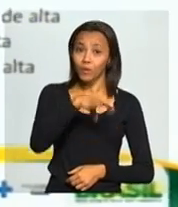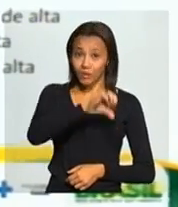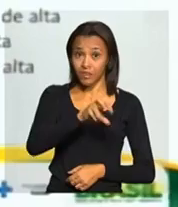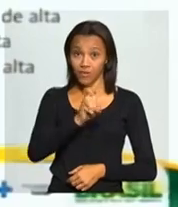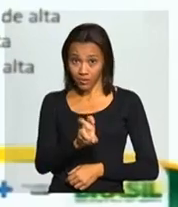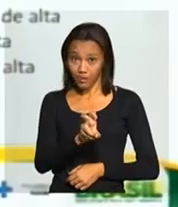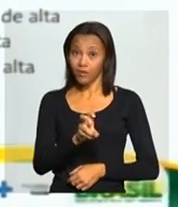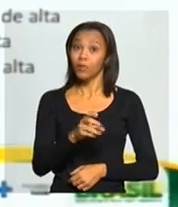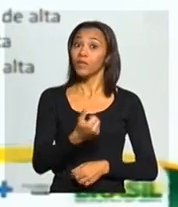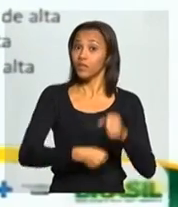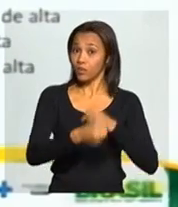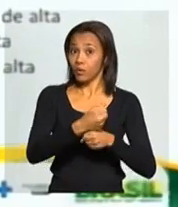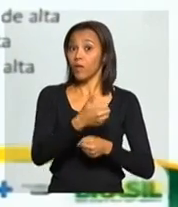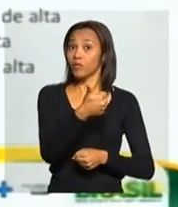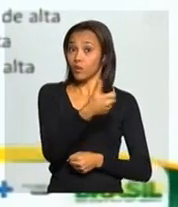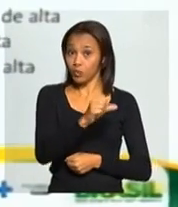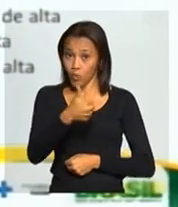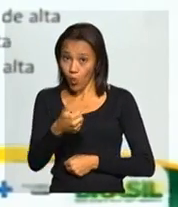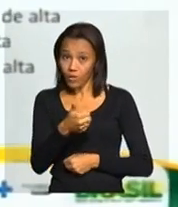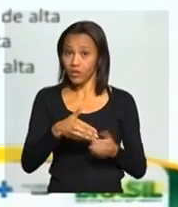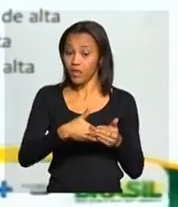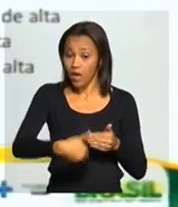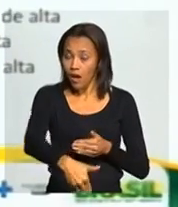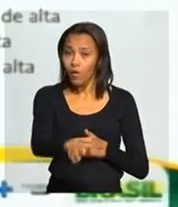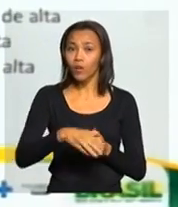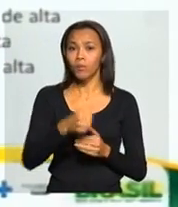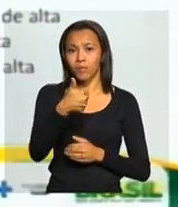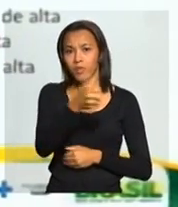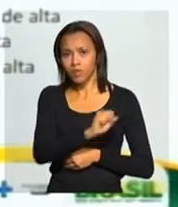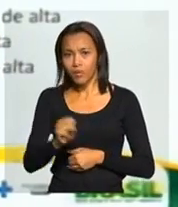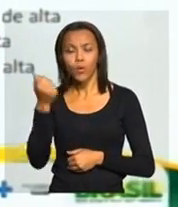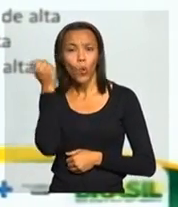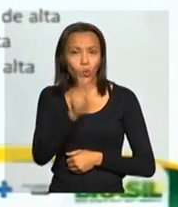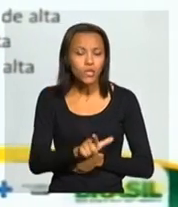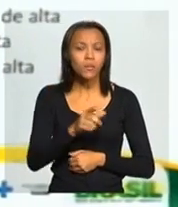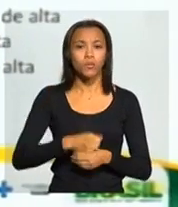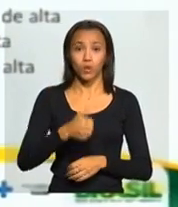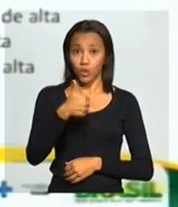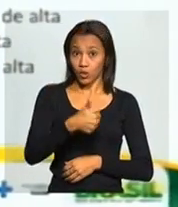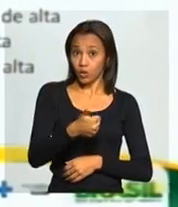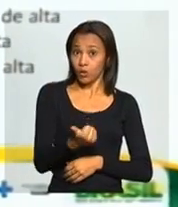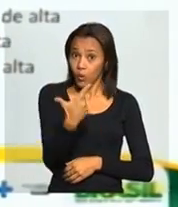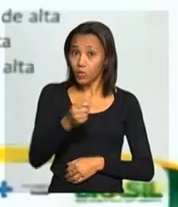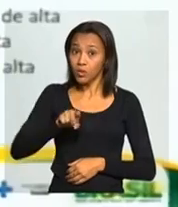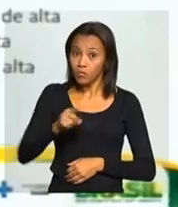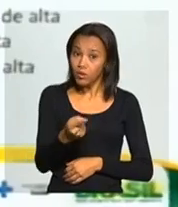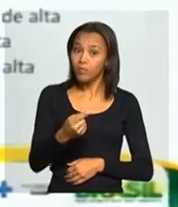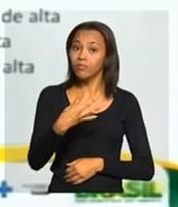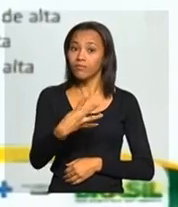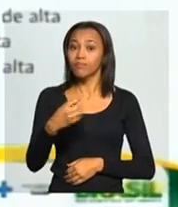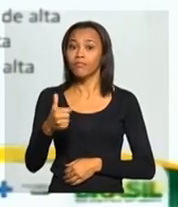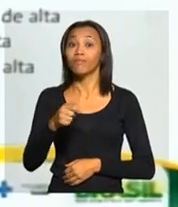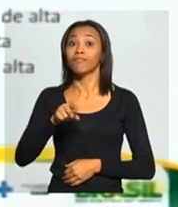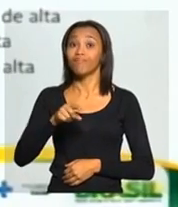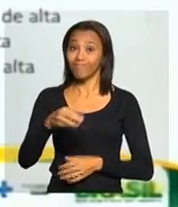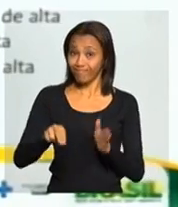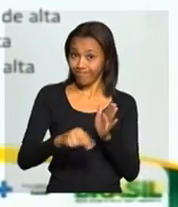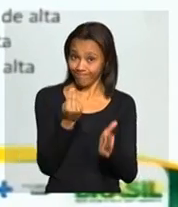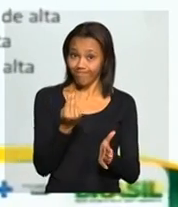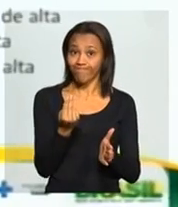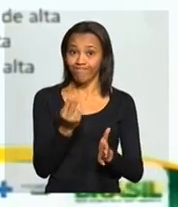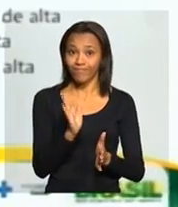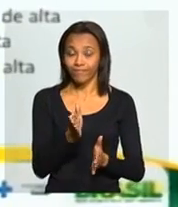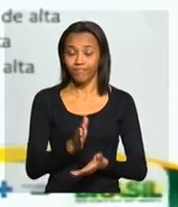isso em 2011, e agora no primeiro semestre de 2012 atingimos 12.342 transplantes. E